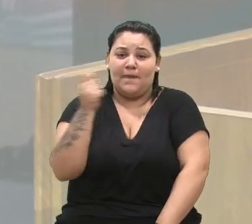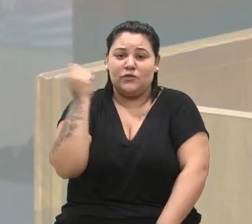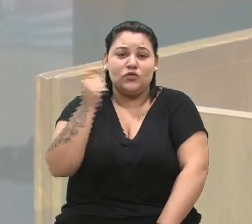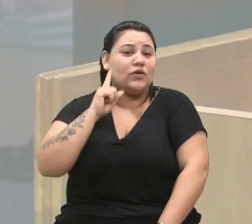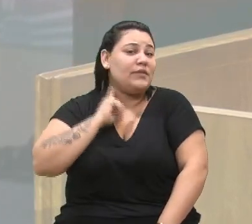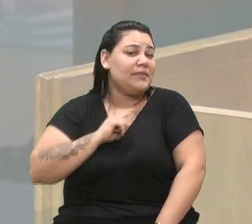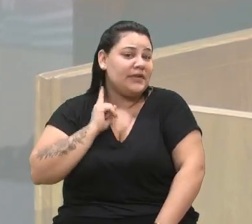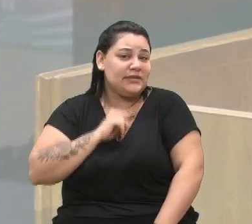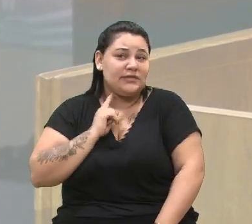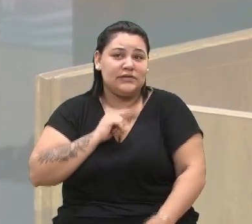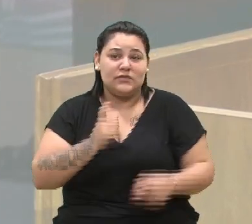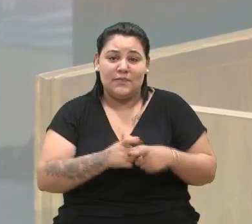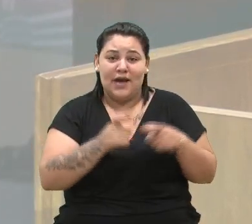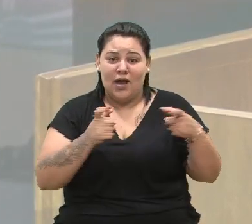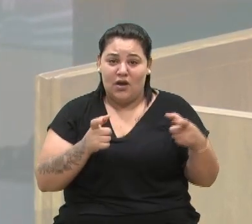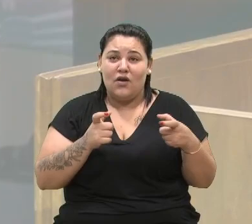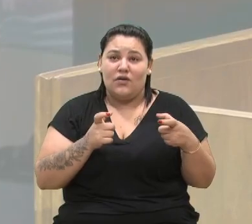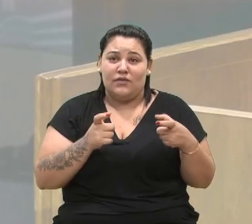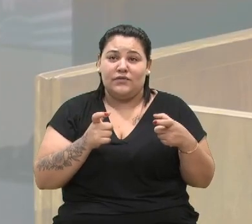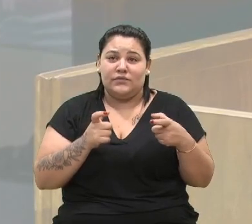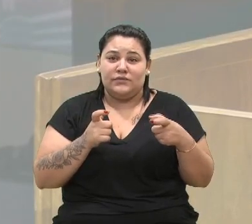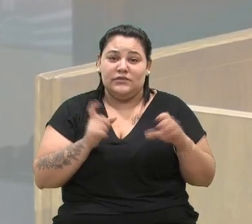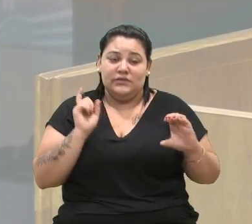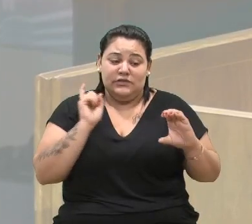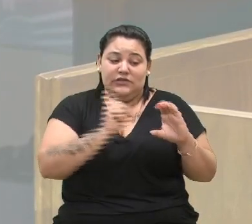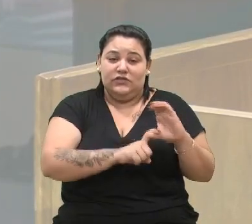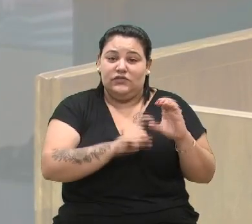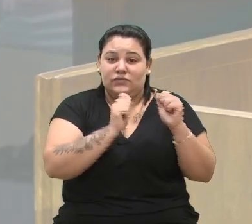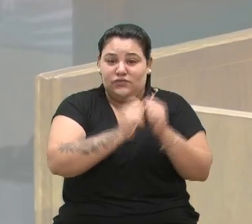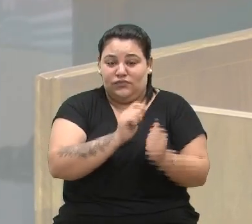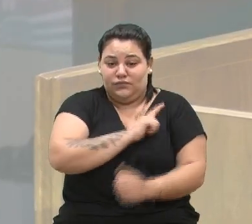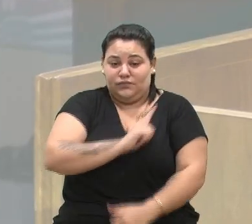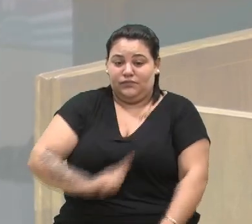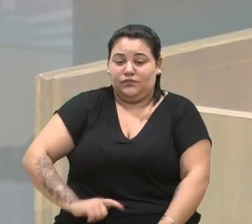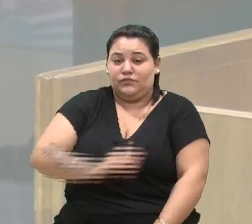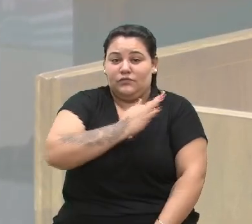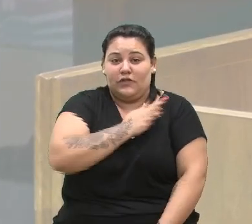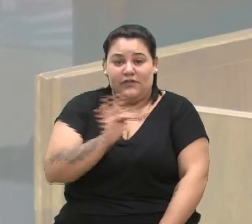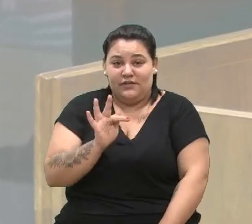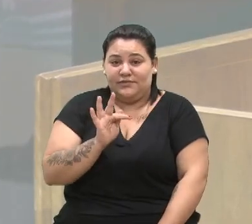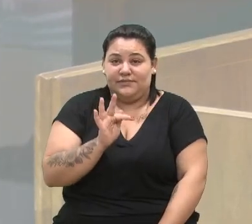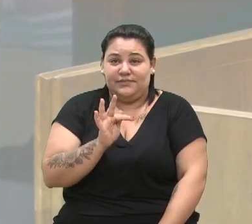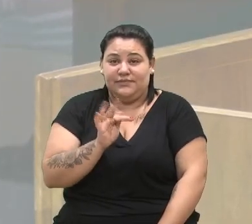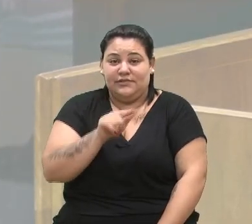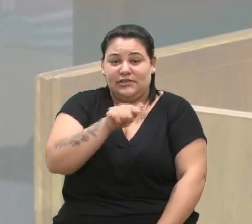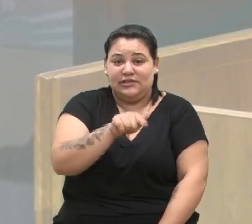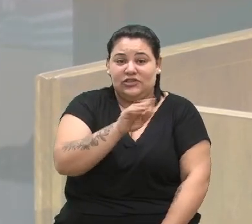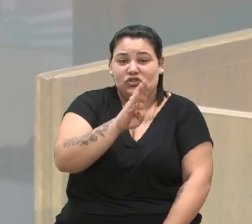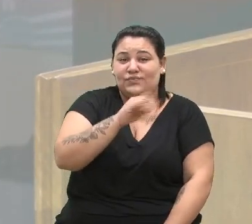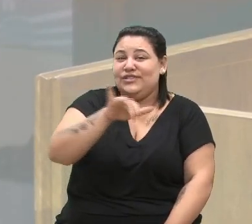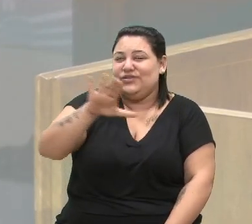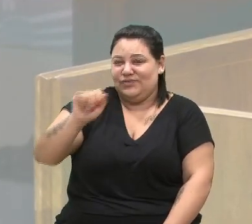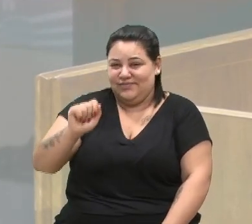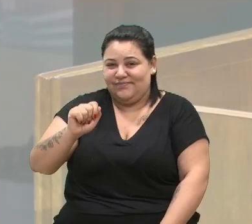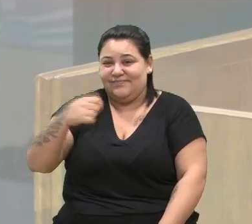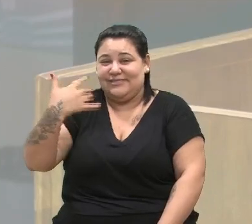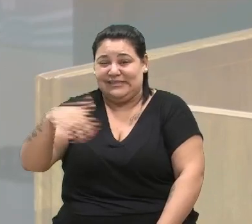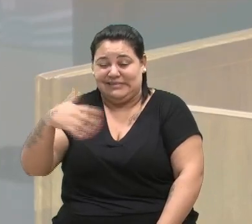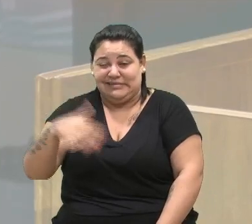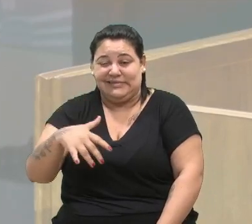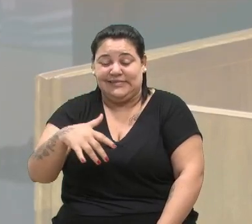os maiores devedores da dívida com o governo federal, que ultrapassa os 7 bilhões, e